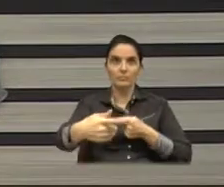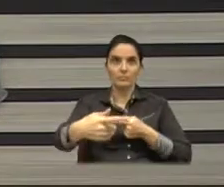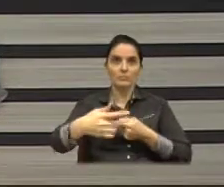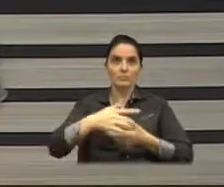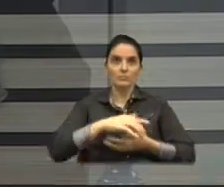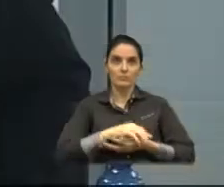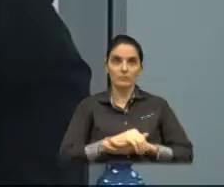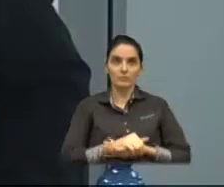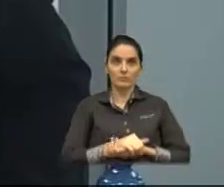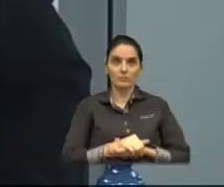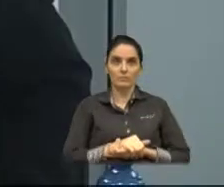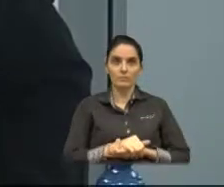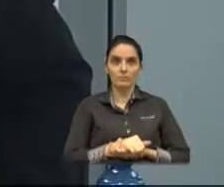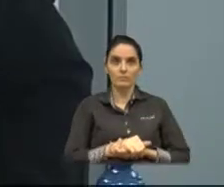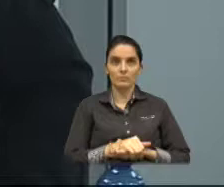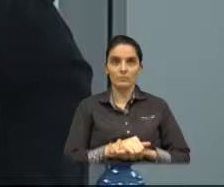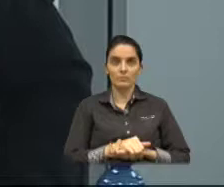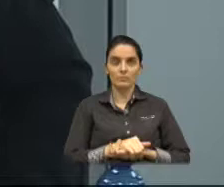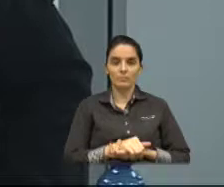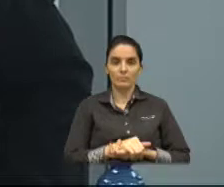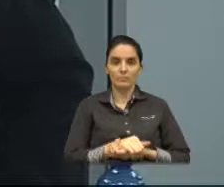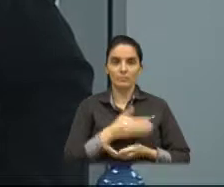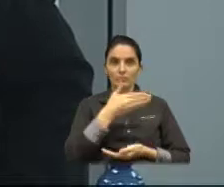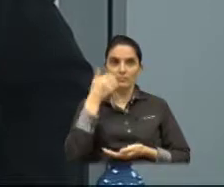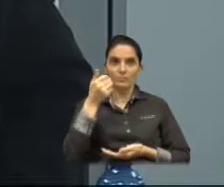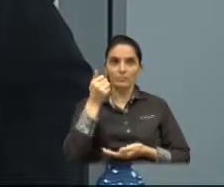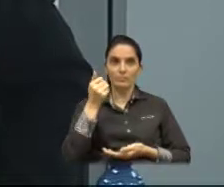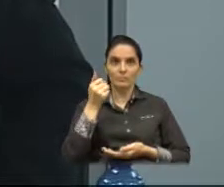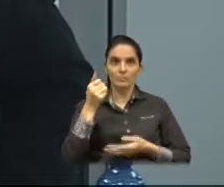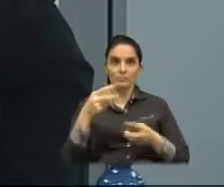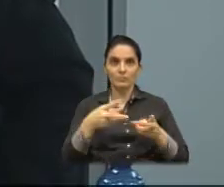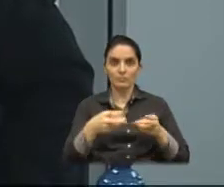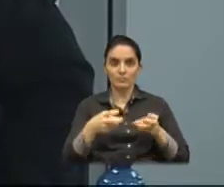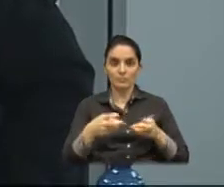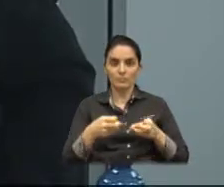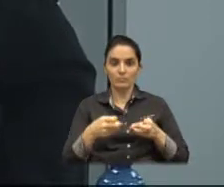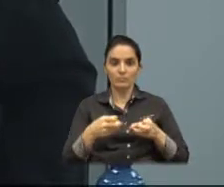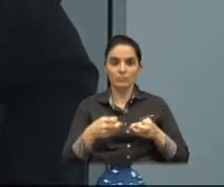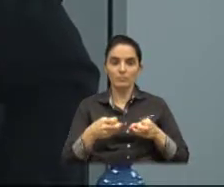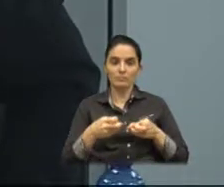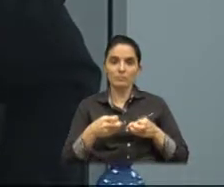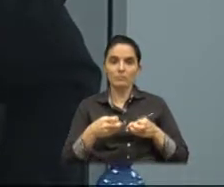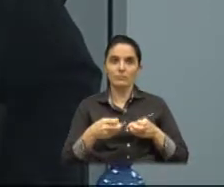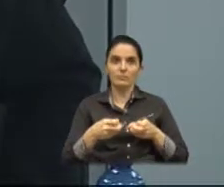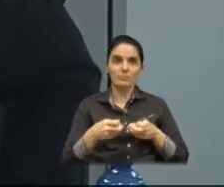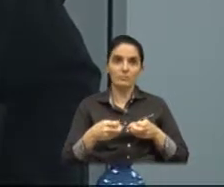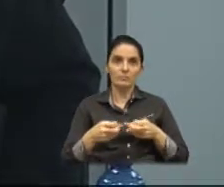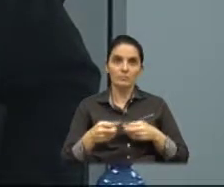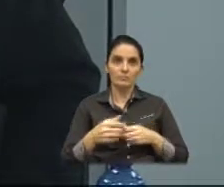semana, para melhor análise e troca de informações com alguns colegas.